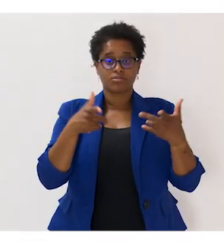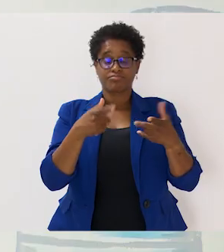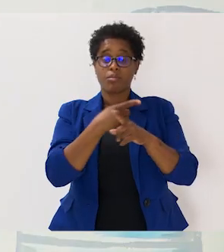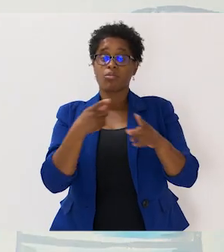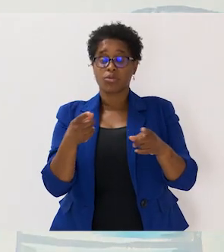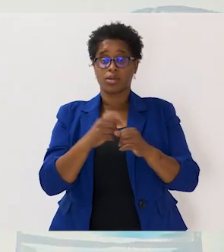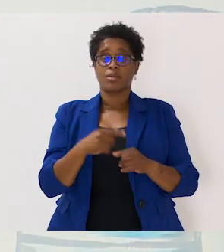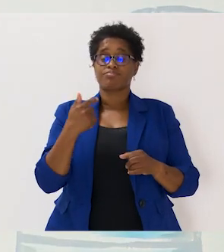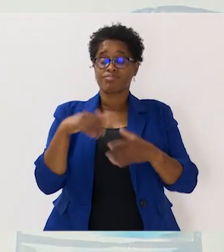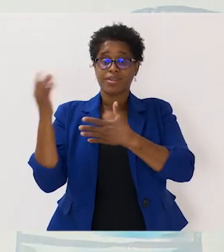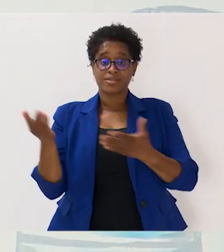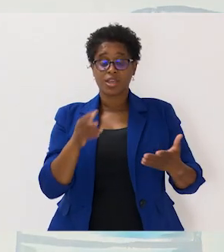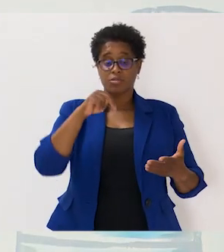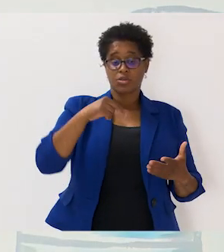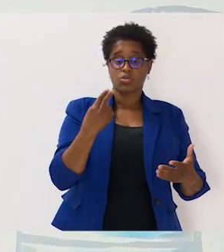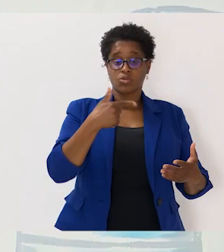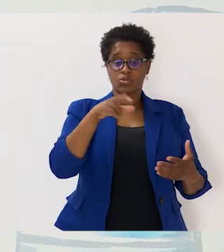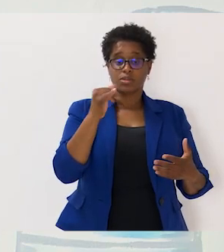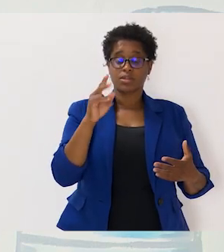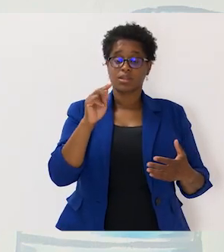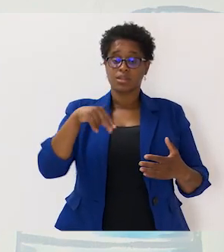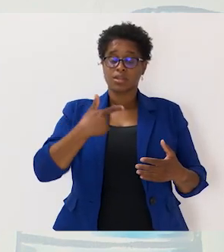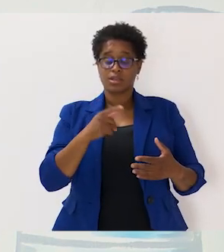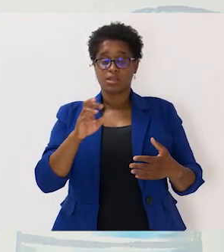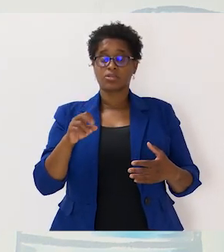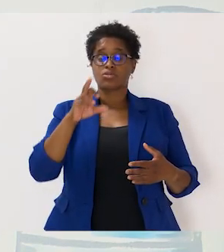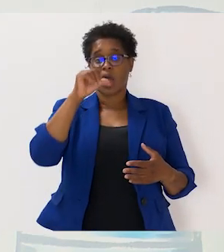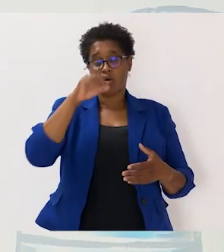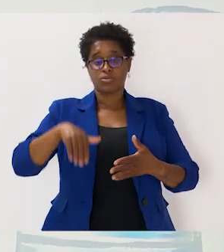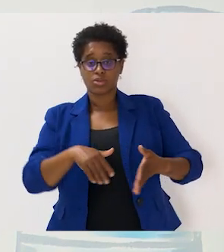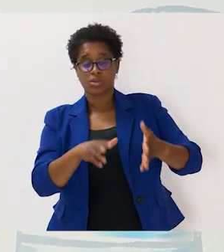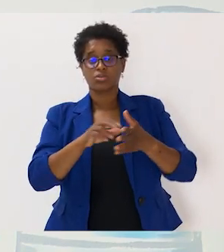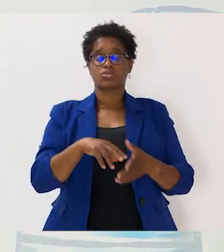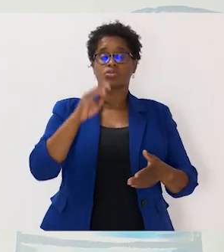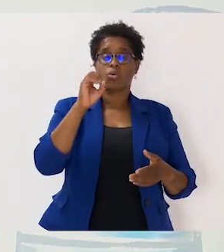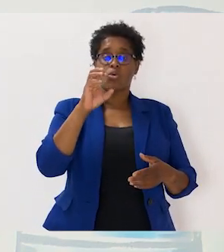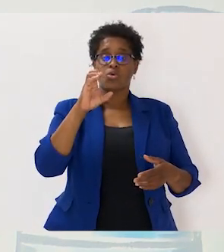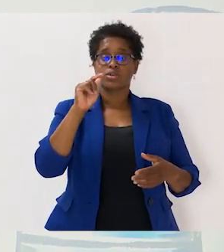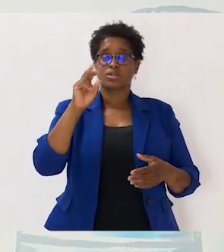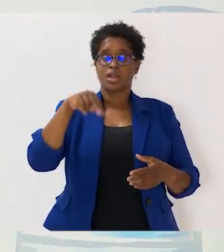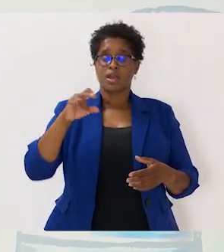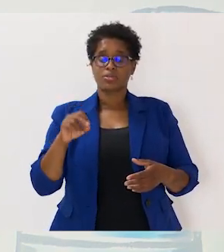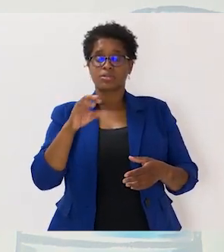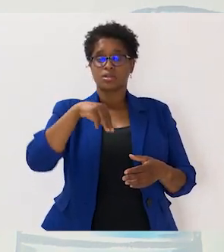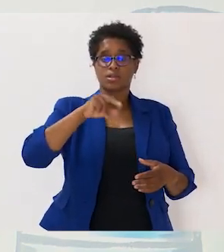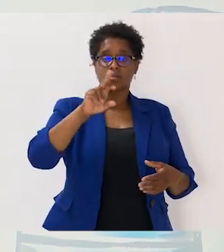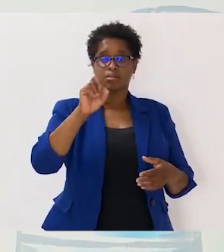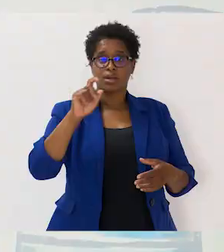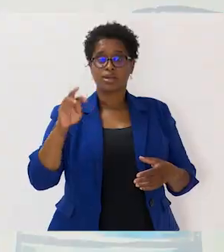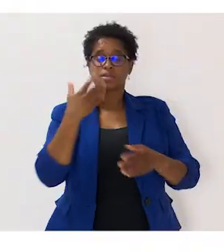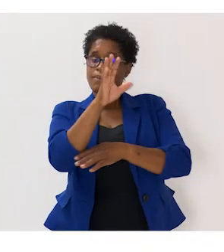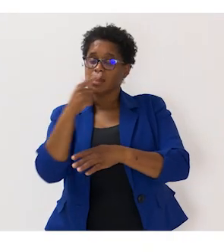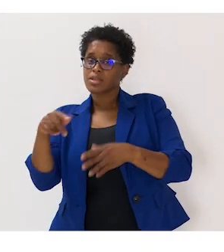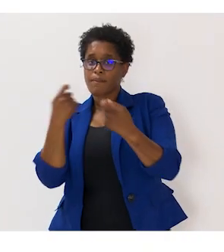porque recebem nutrientes dos rios, dos oceanos e da margem, da vegetação que está na